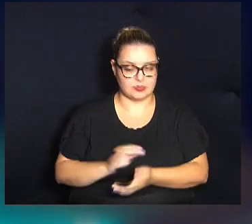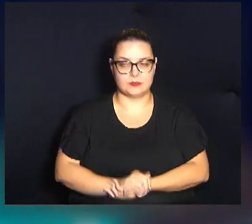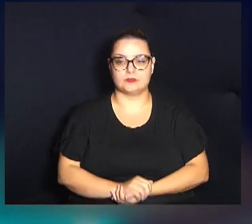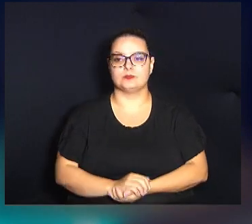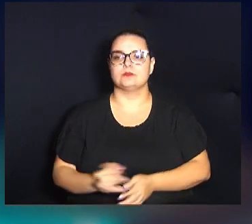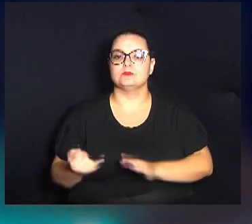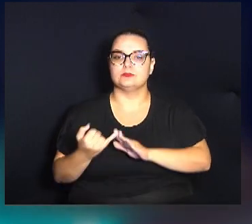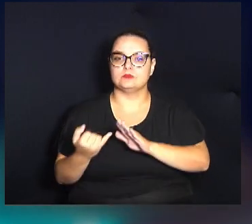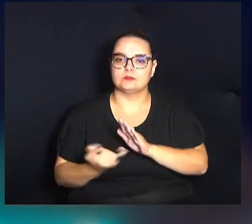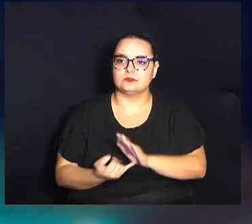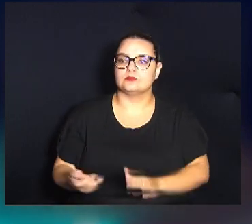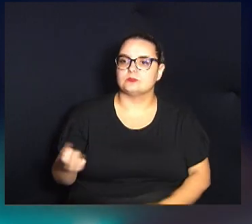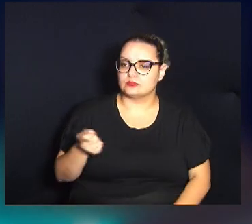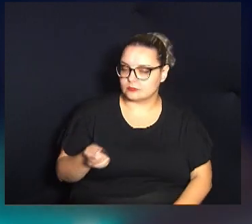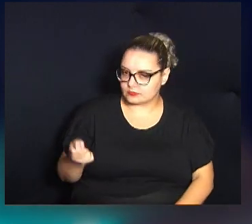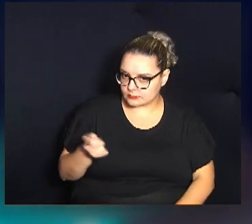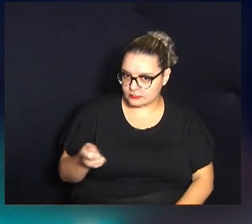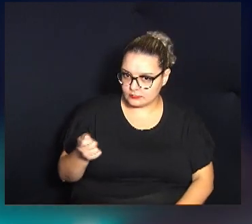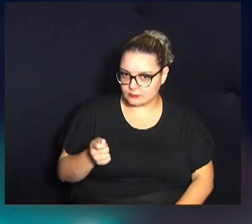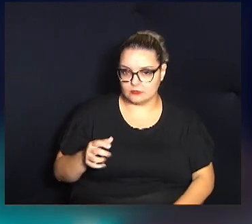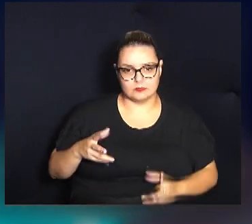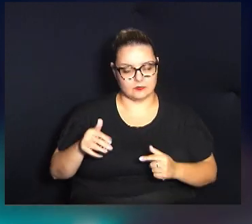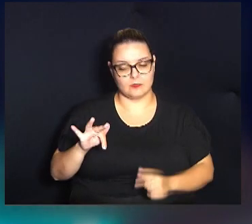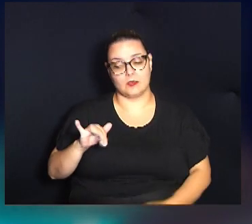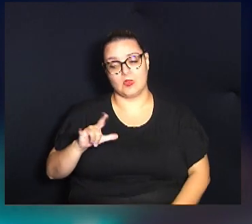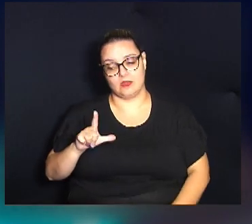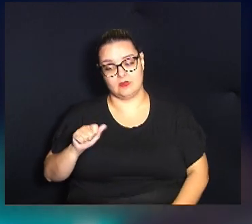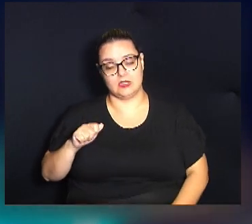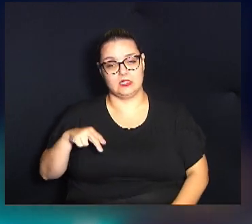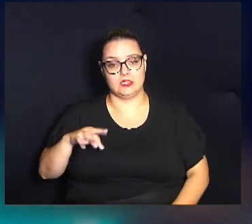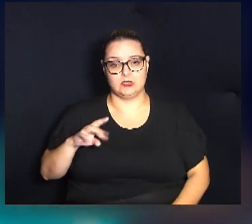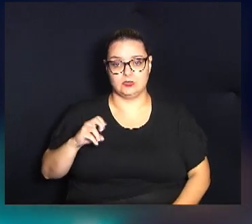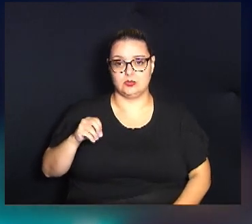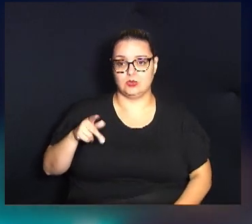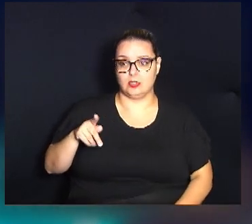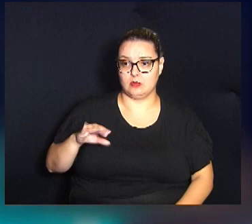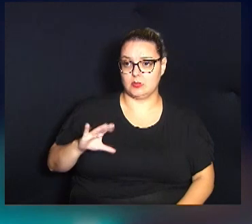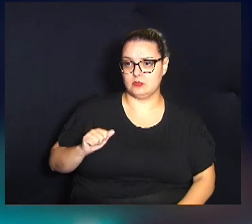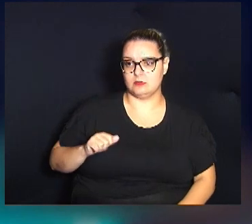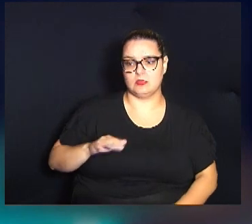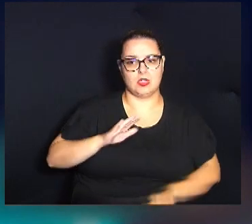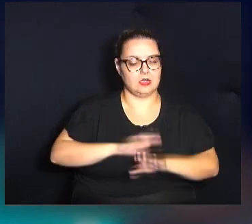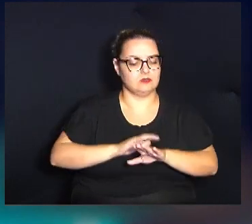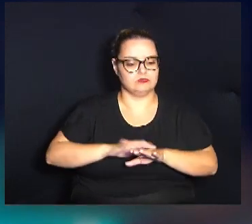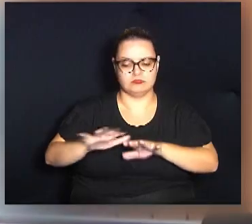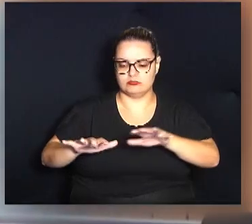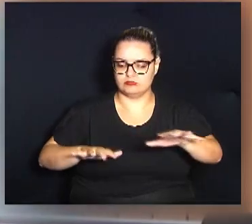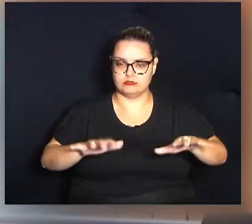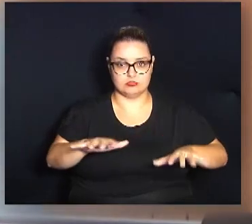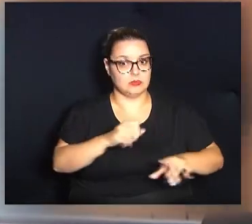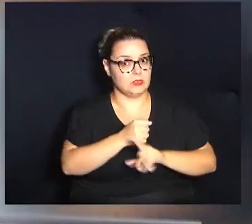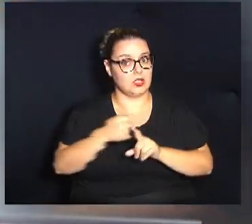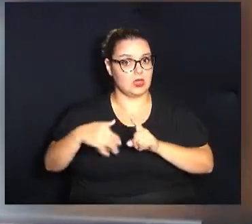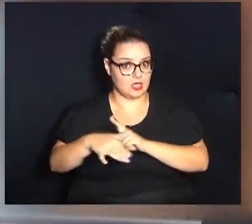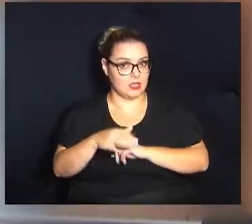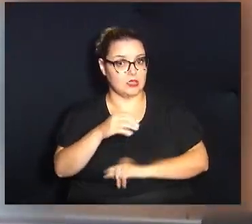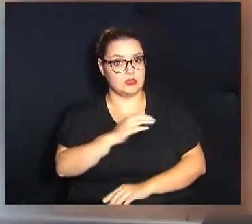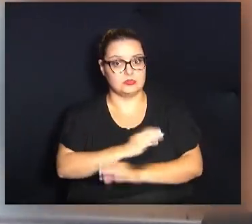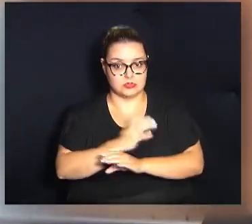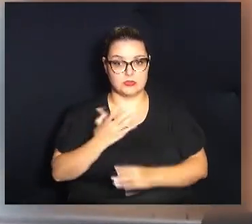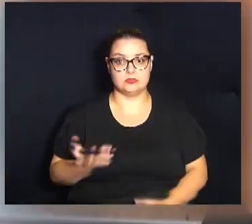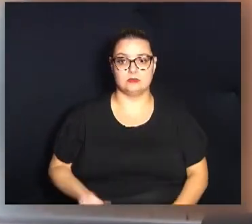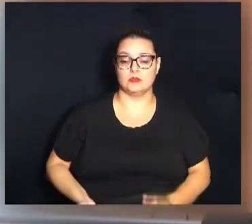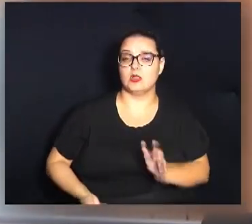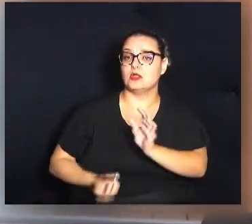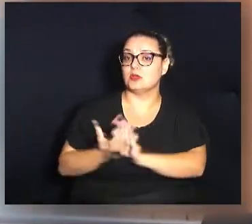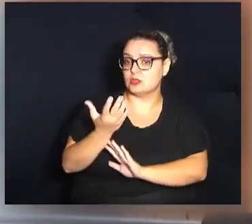entidades associadas são todas filantrópicas, mas atuam em diversas áreas da sociedade civil. Ela surgiu